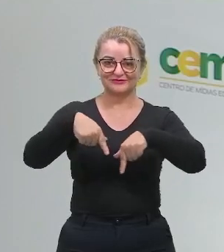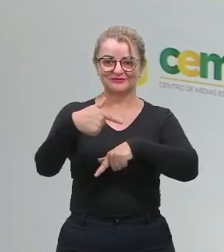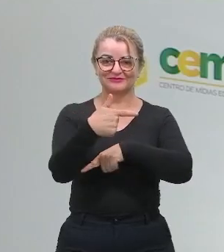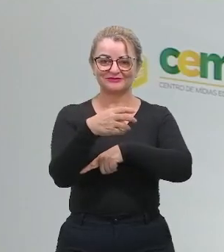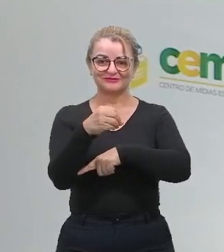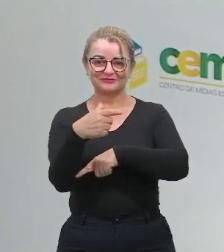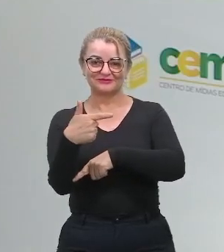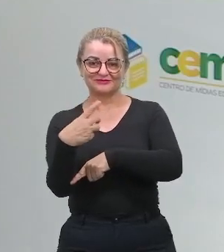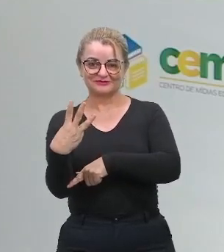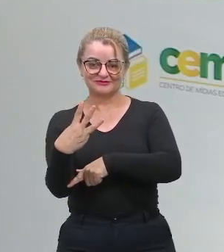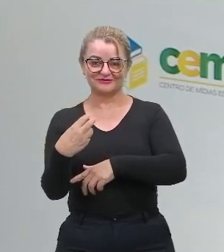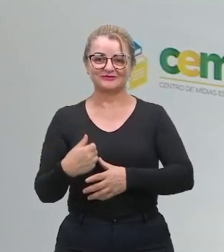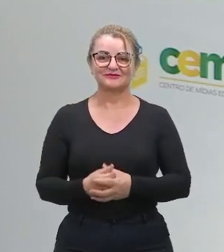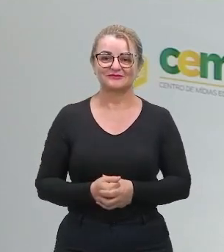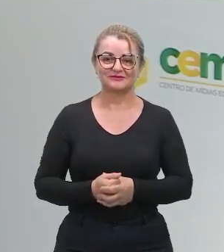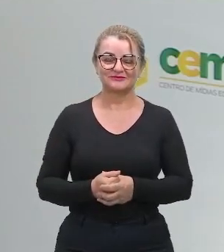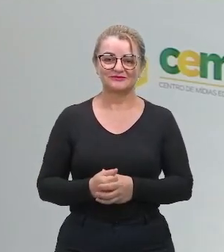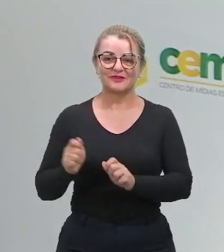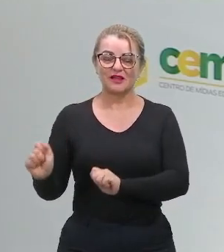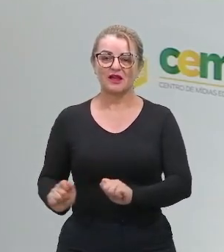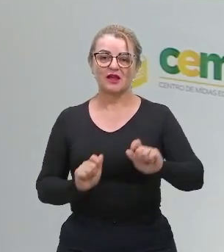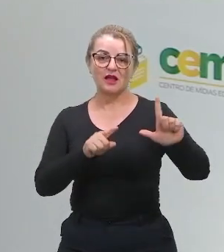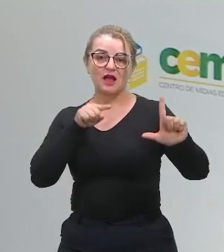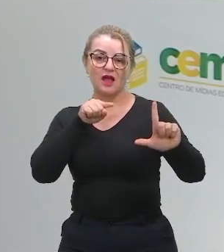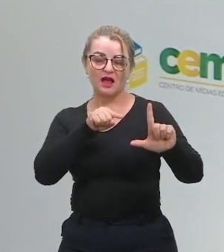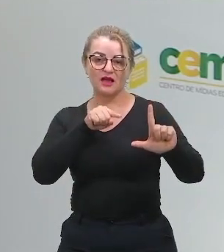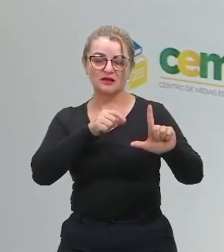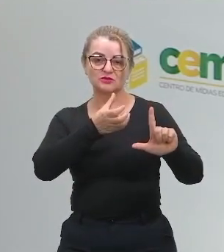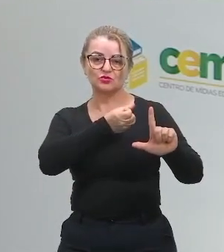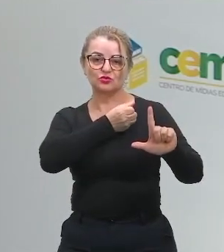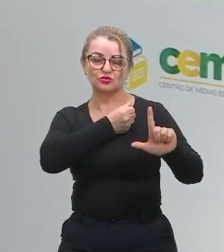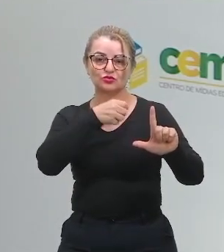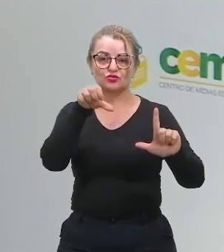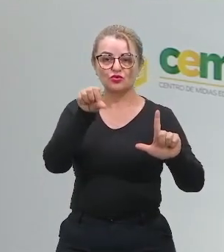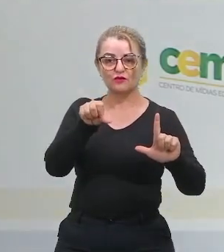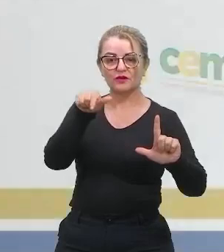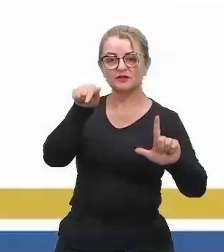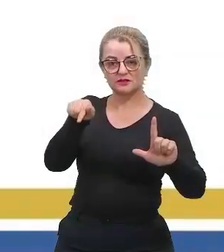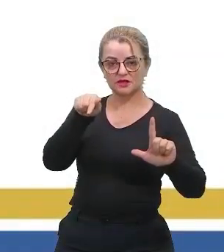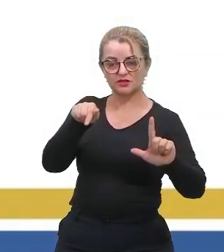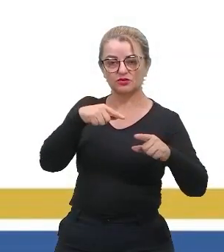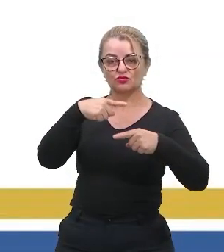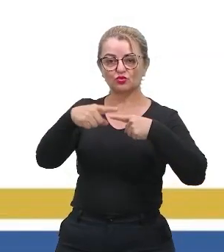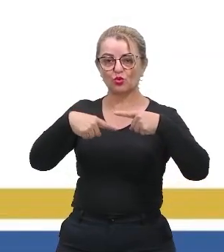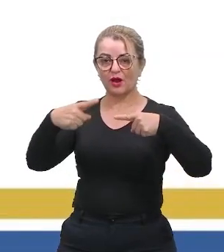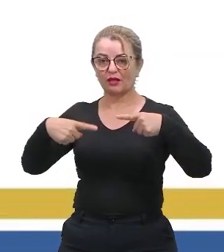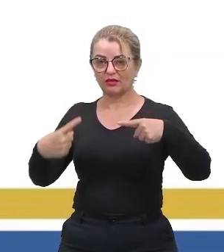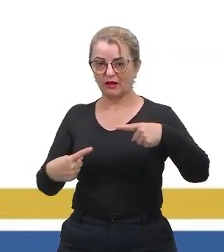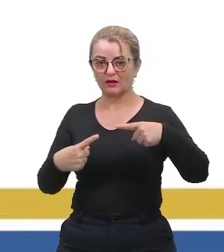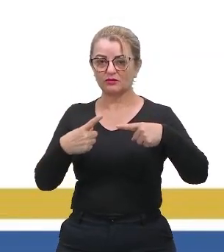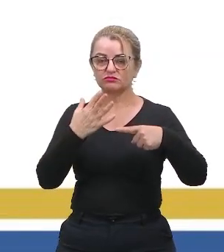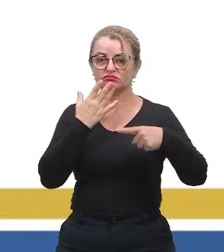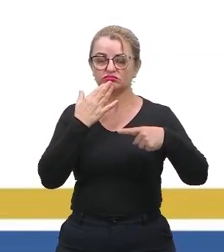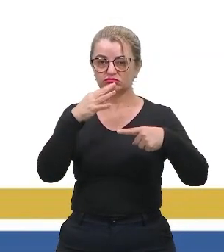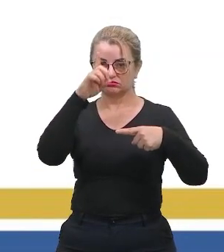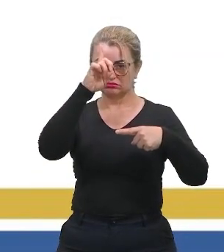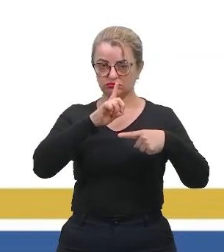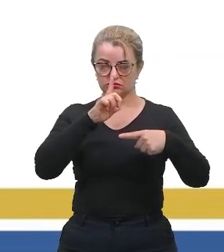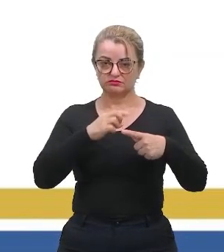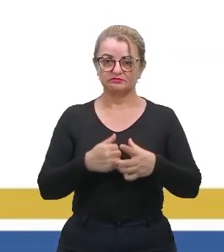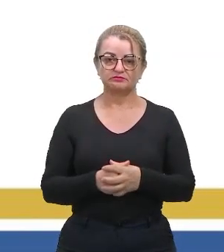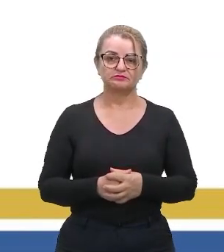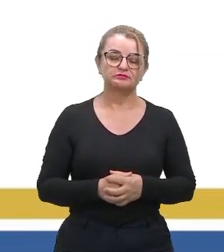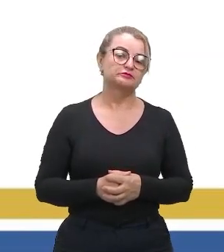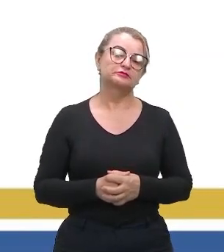tela. Essa questão é a questão 97, lá do caderno amarelo. Ela diz o